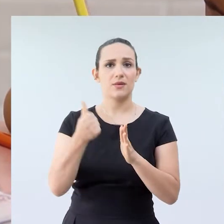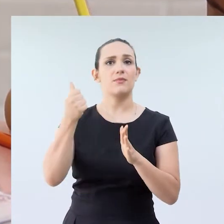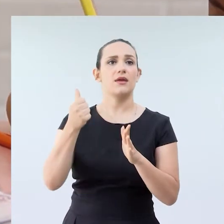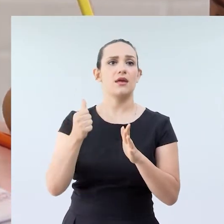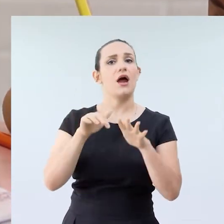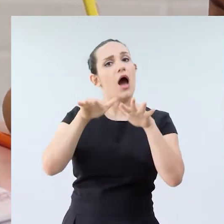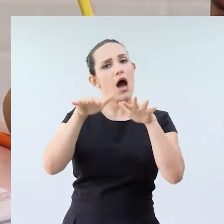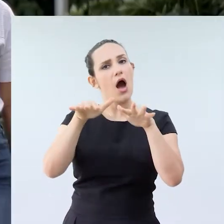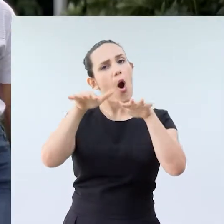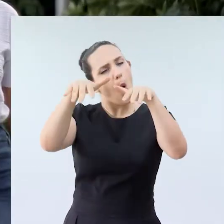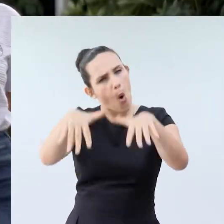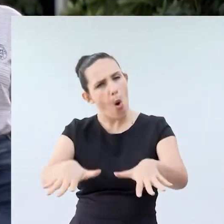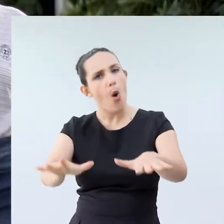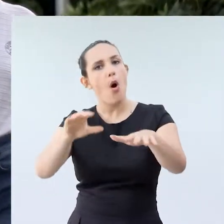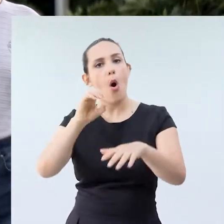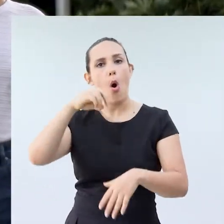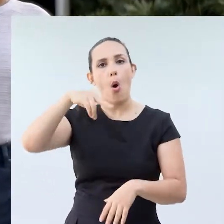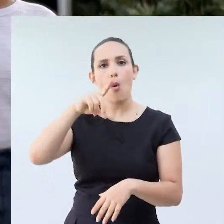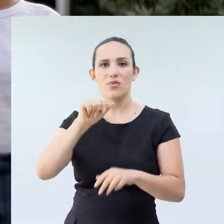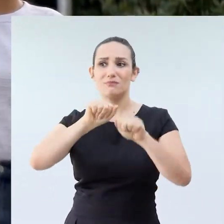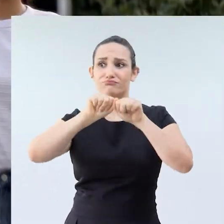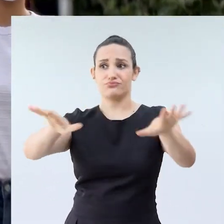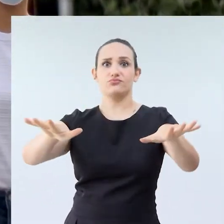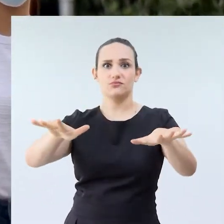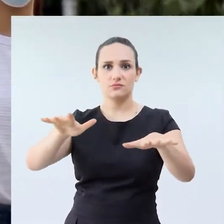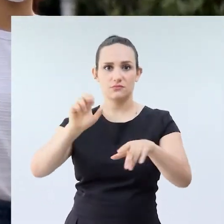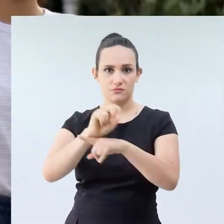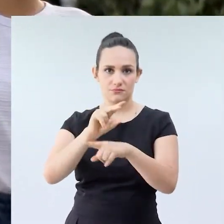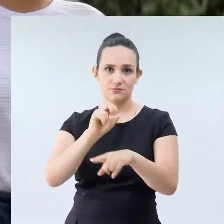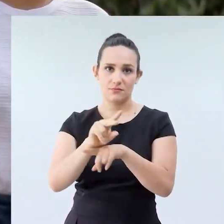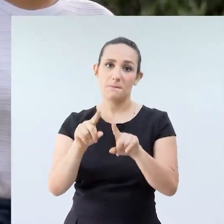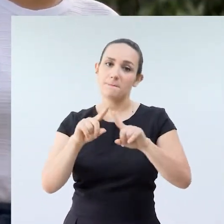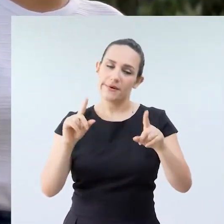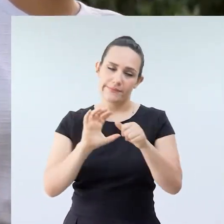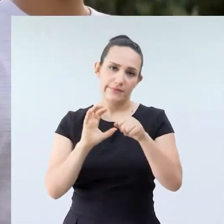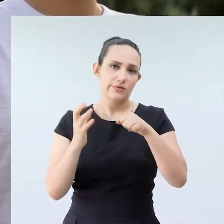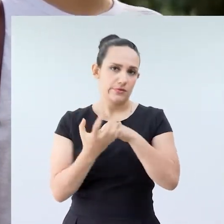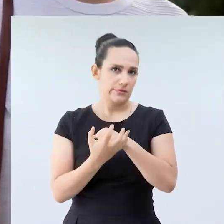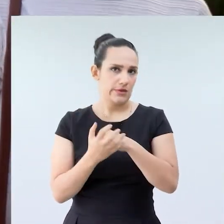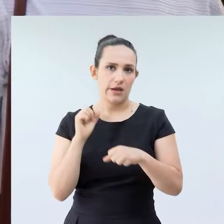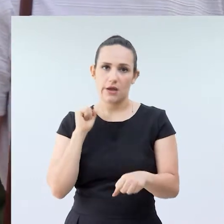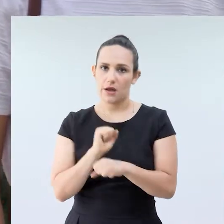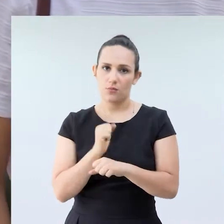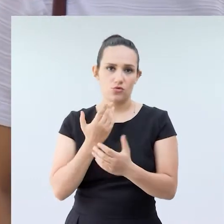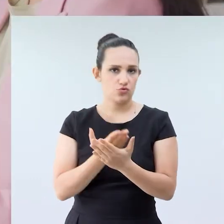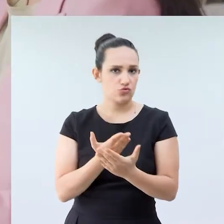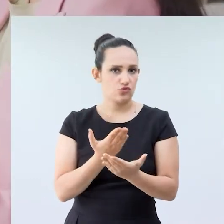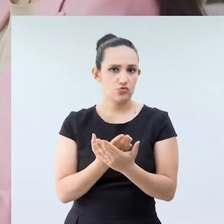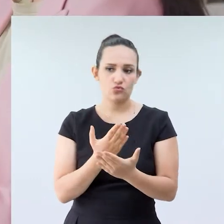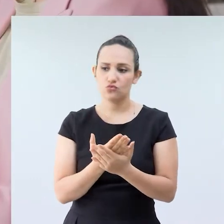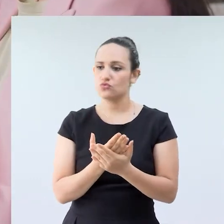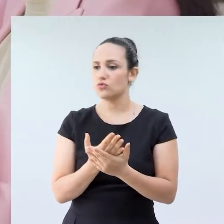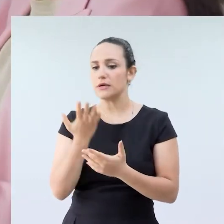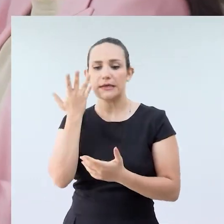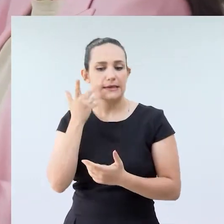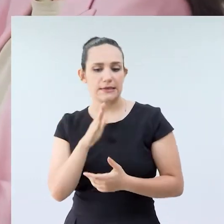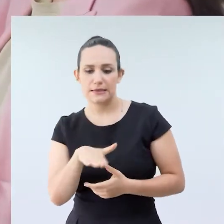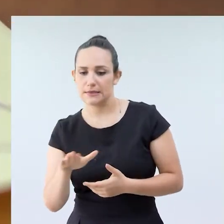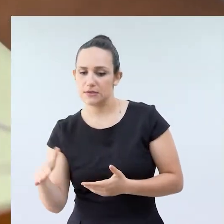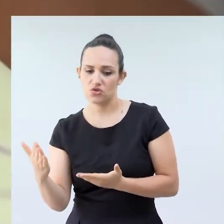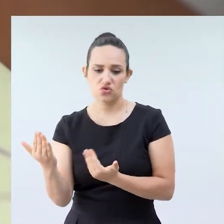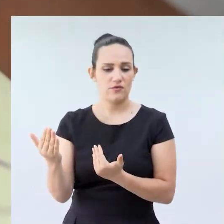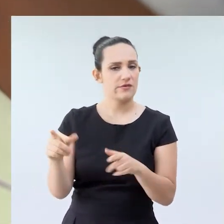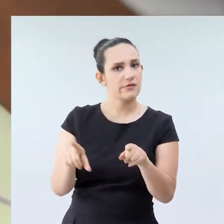do coronavírus. Fato é que a pandemia interrompeu a rotina de estudos de crianças, jovens e